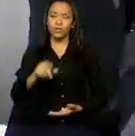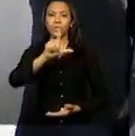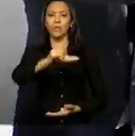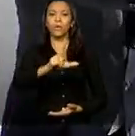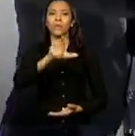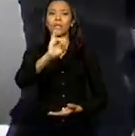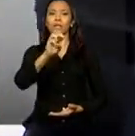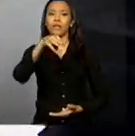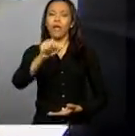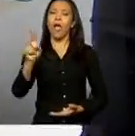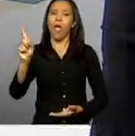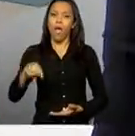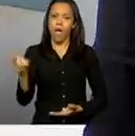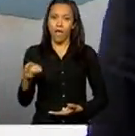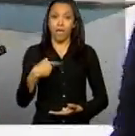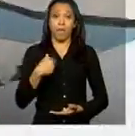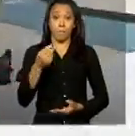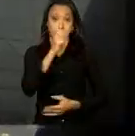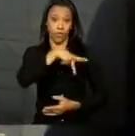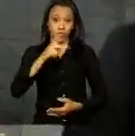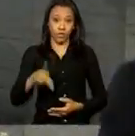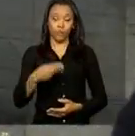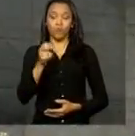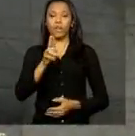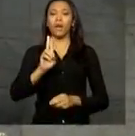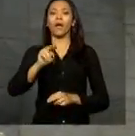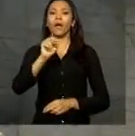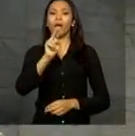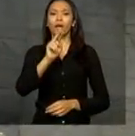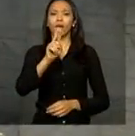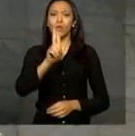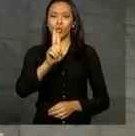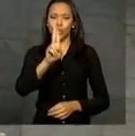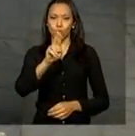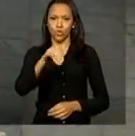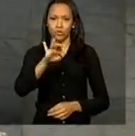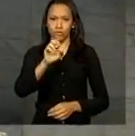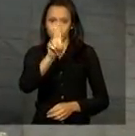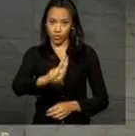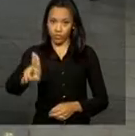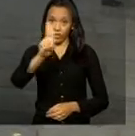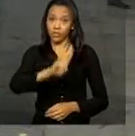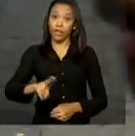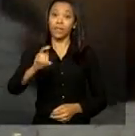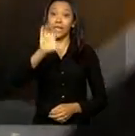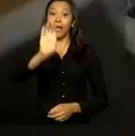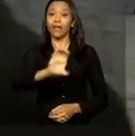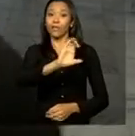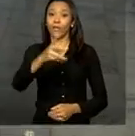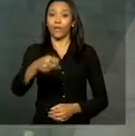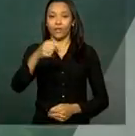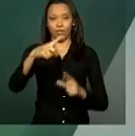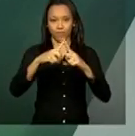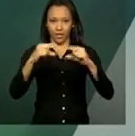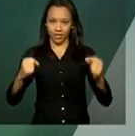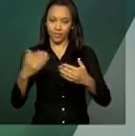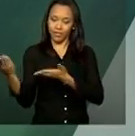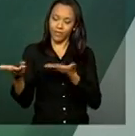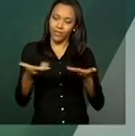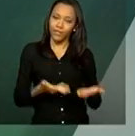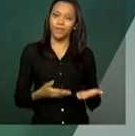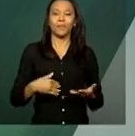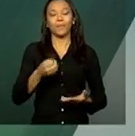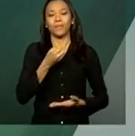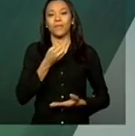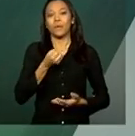ele que é professor de Relações Internacionais da Universidade Católica de Brasília. Bem-vindo, professor. Muito obrigada pela sua presença. Eu que agradeço o convite. É um